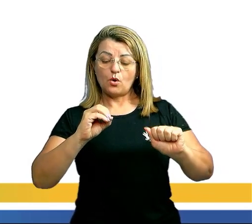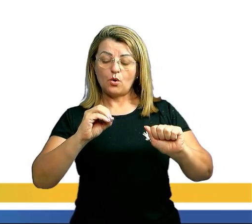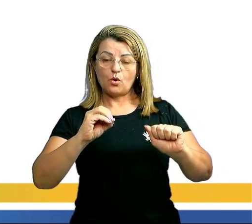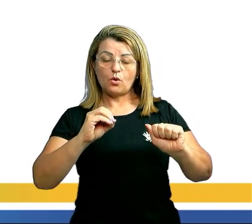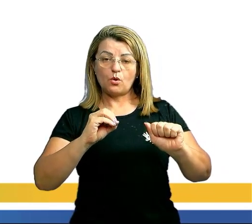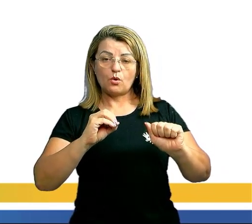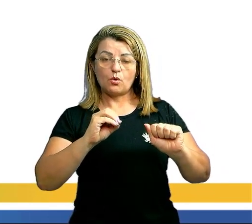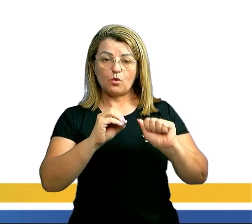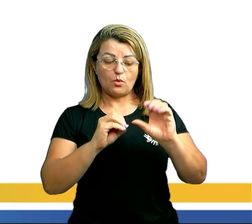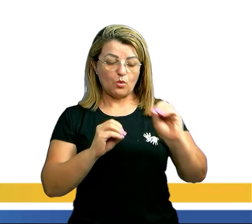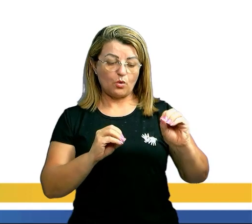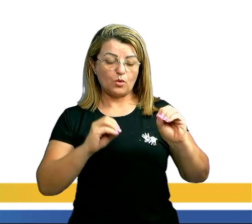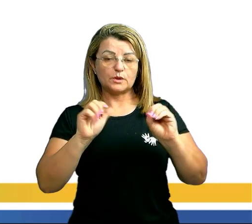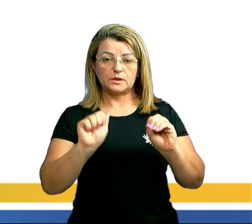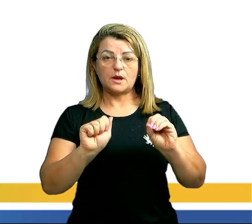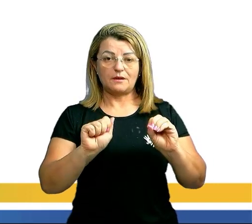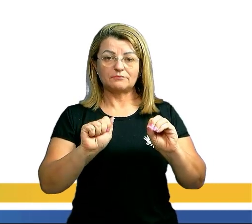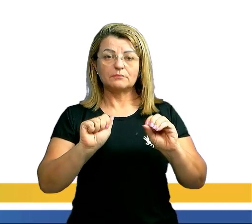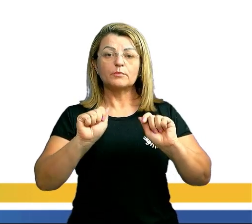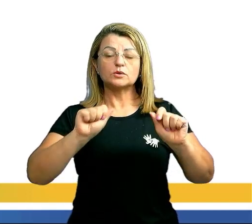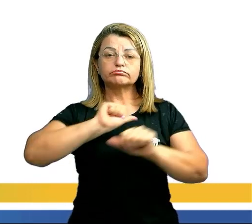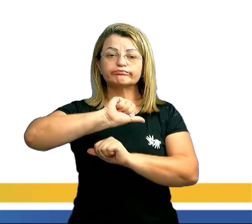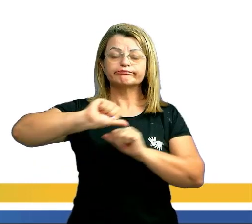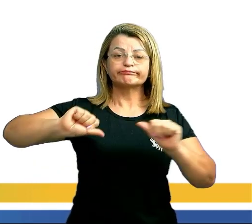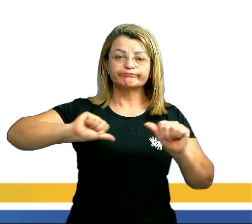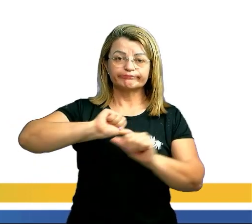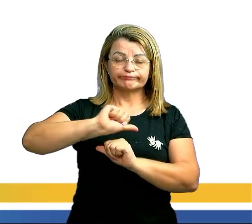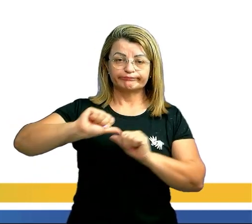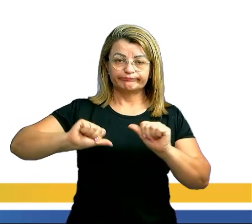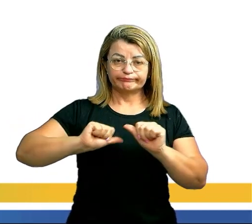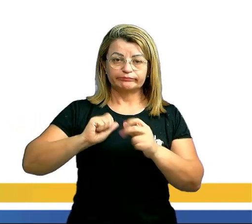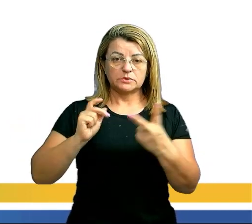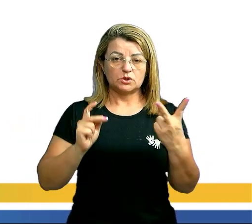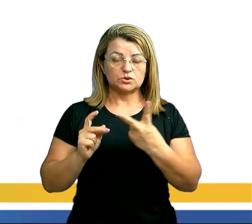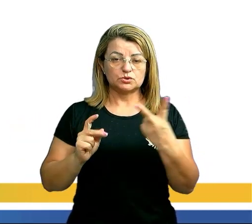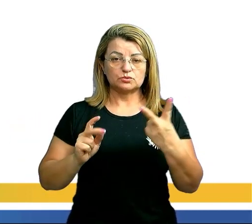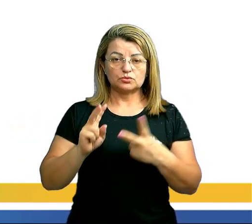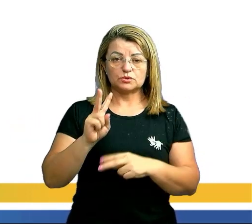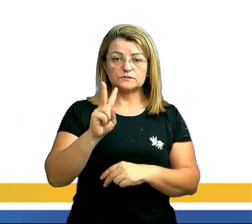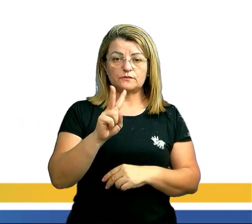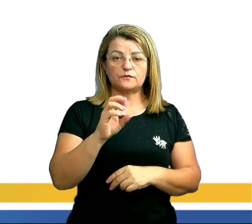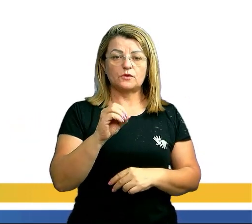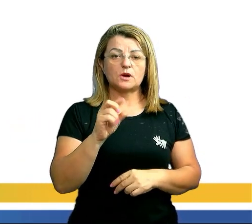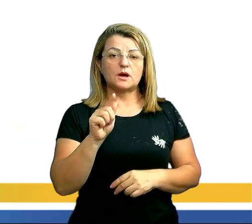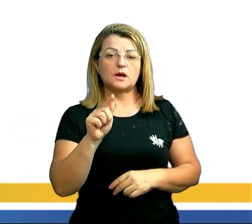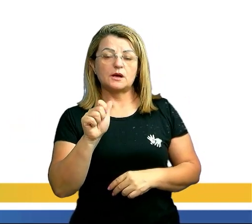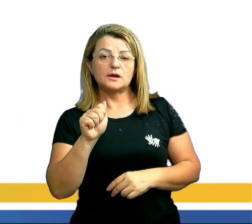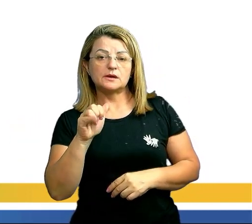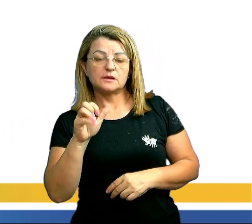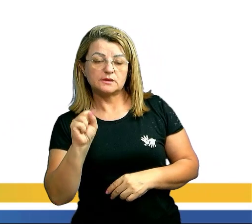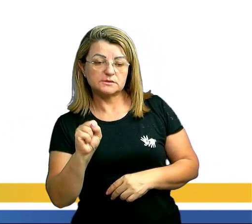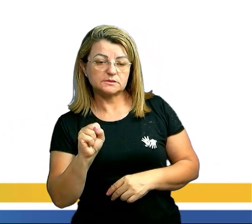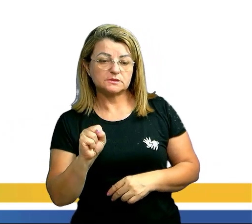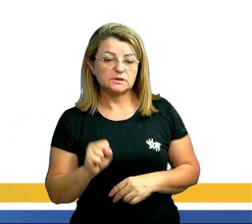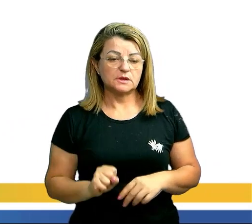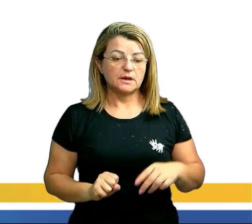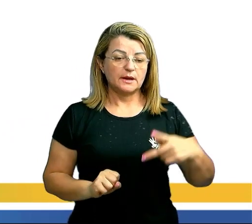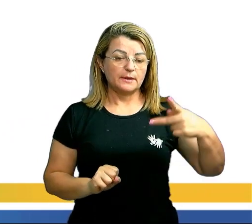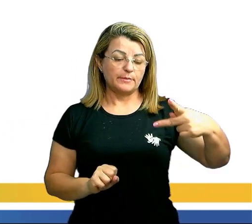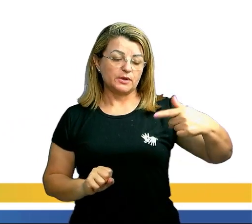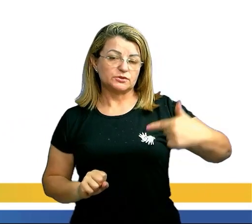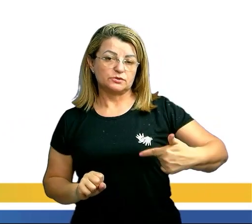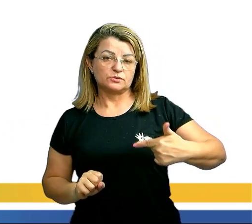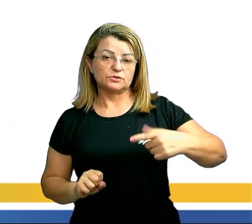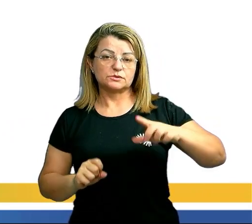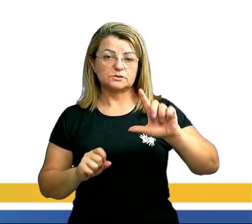ter permutação aqui, O de 2 fatorial, que é justamente as duas vogais. Então, vai dar P de dois, que é dois vezes um, que dá dois.